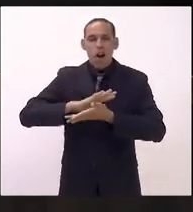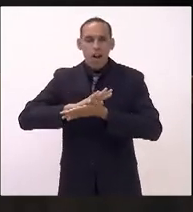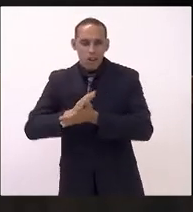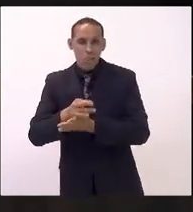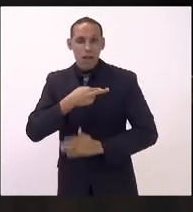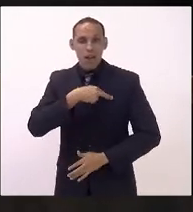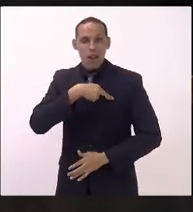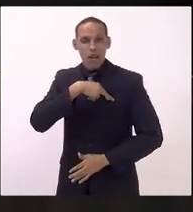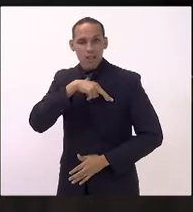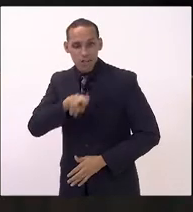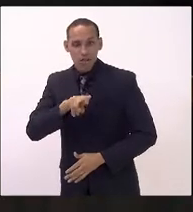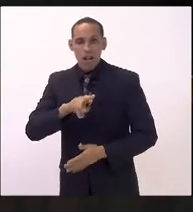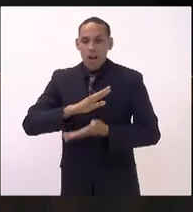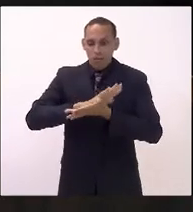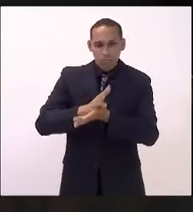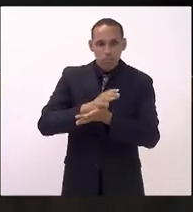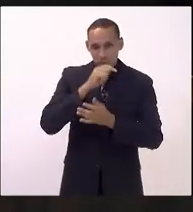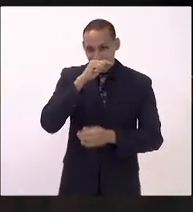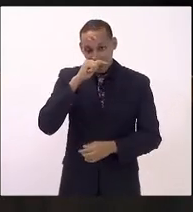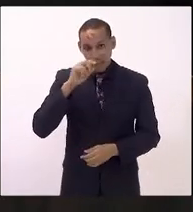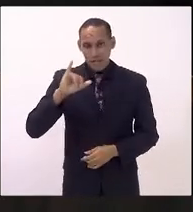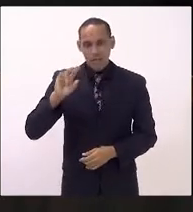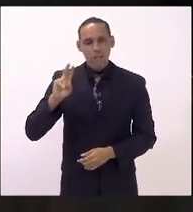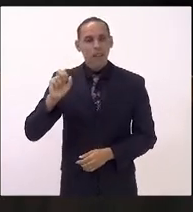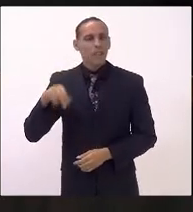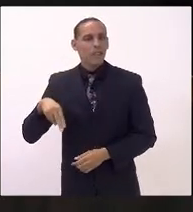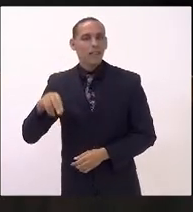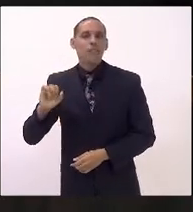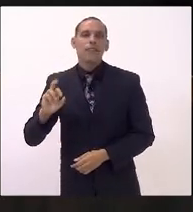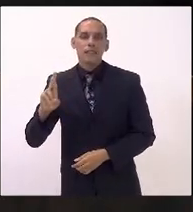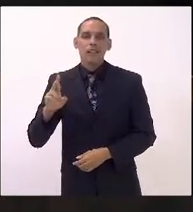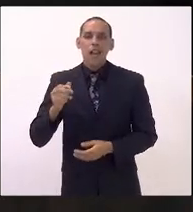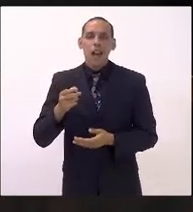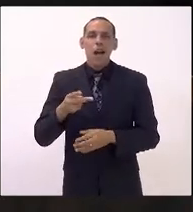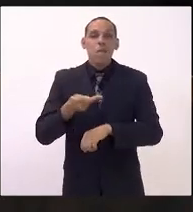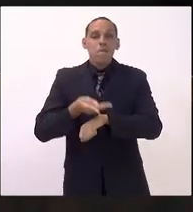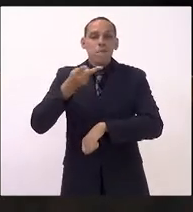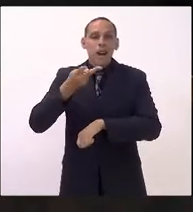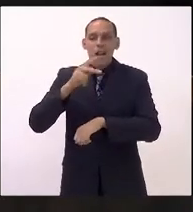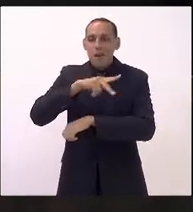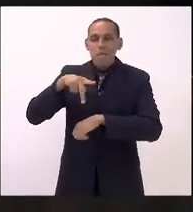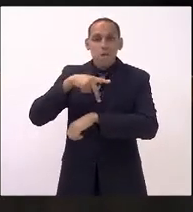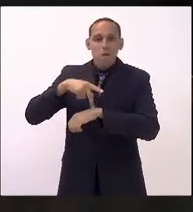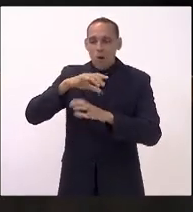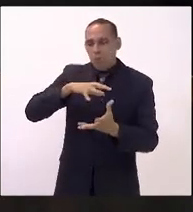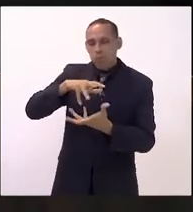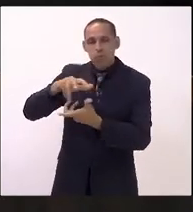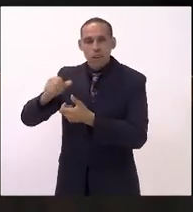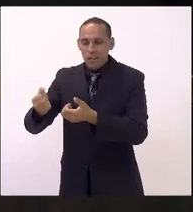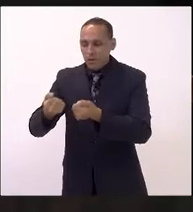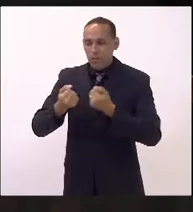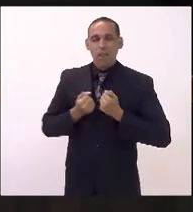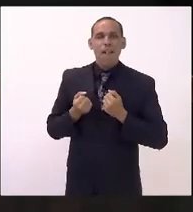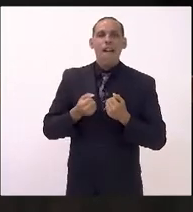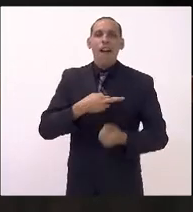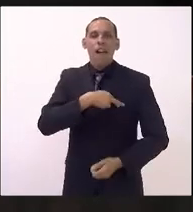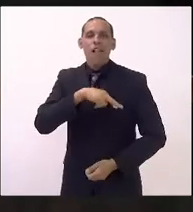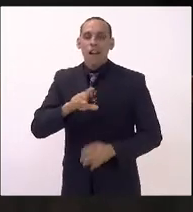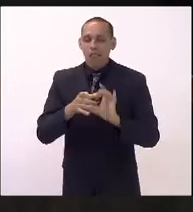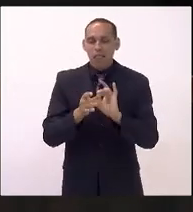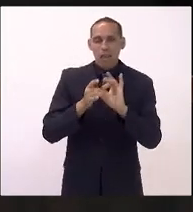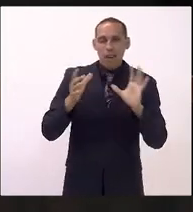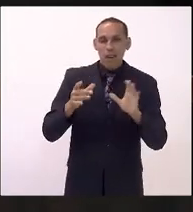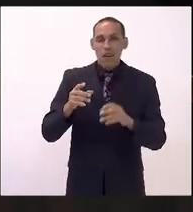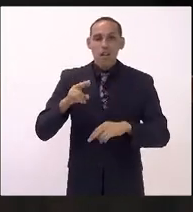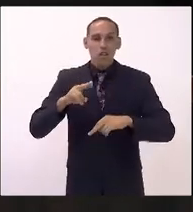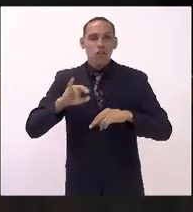intolerância religiosa, Ivanir dos Santos recebeu o Prêmio Internacional Religious Freedom, em julho